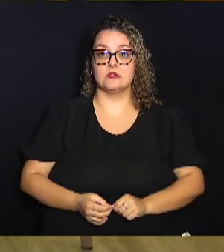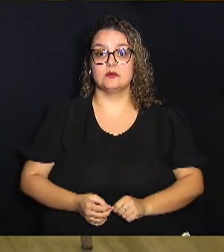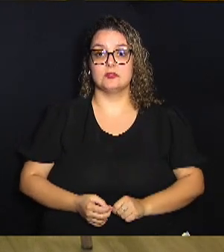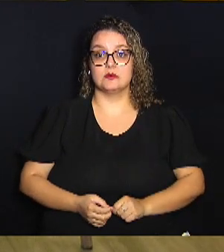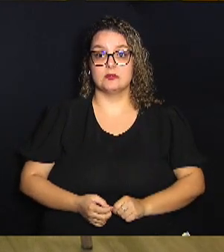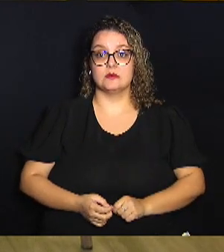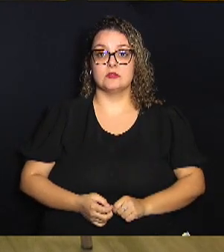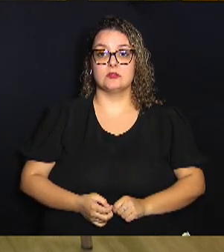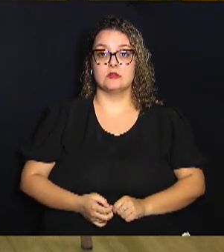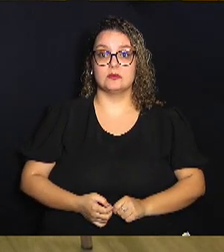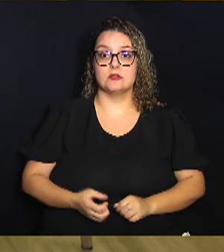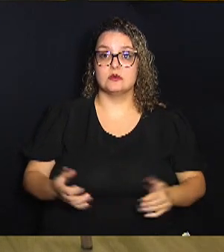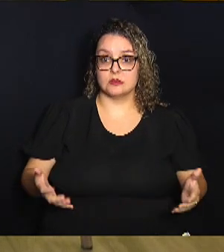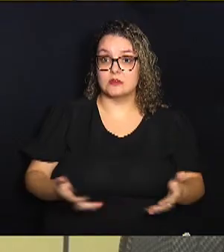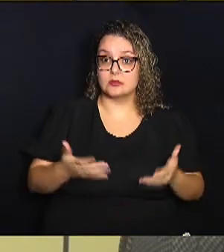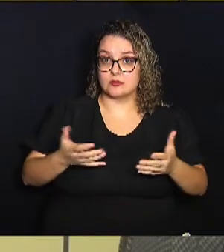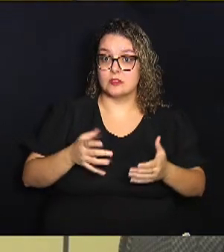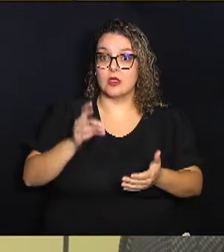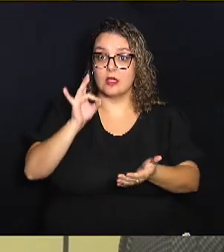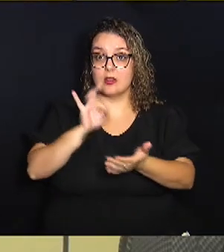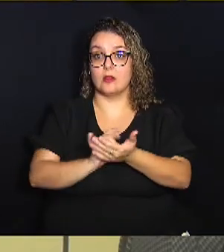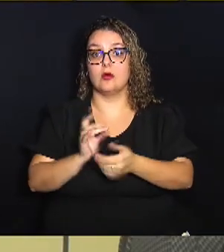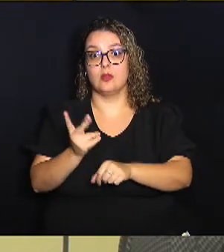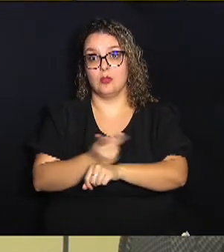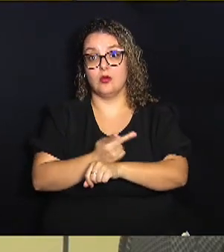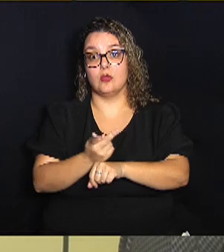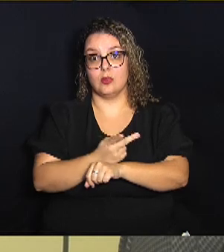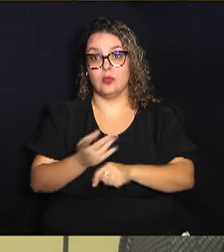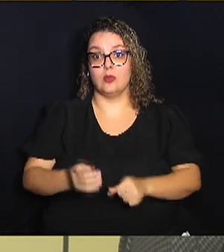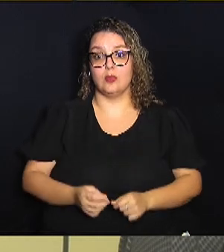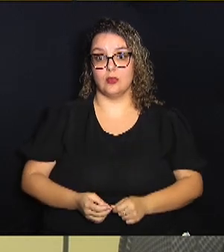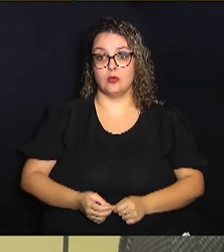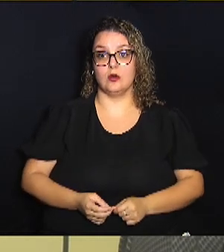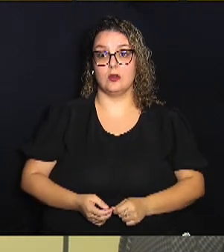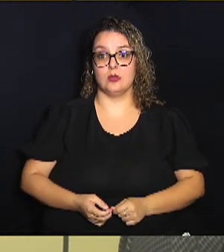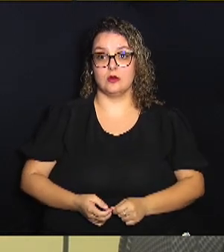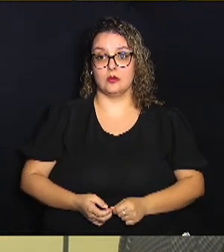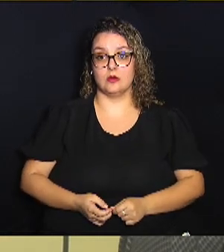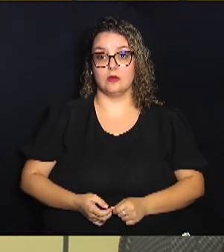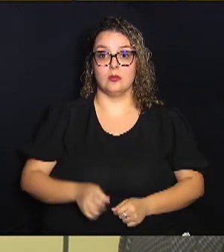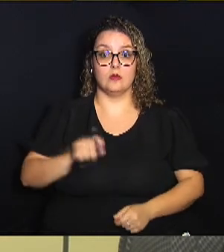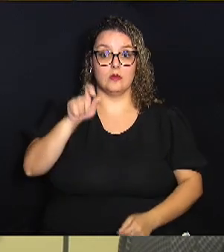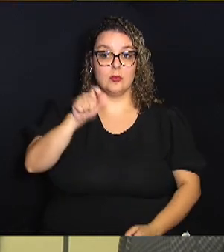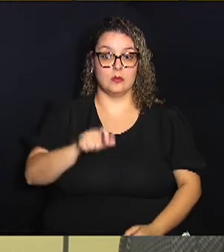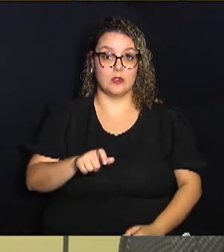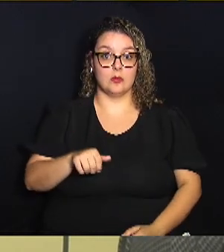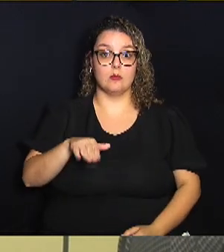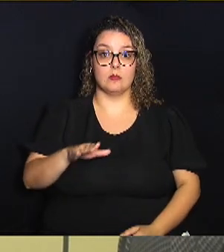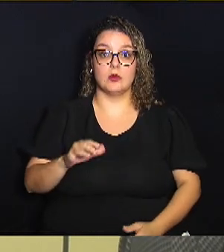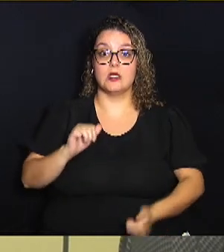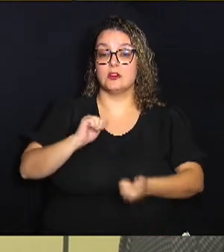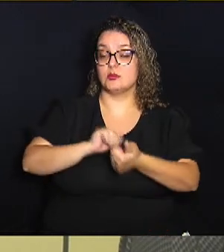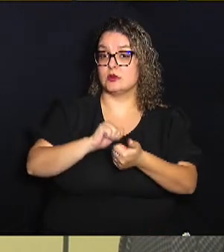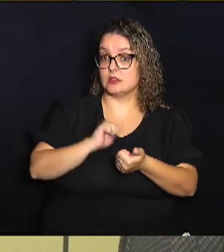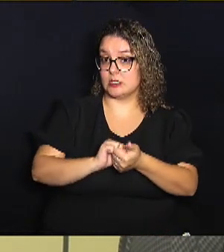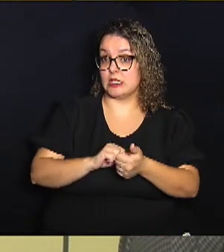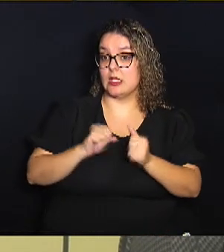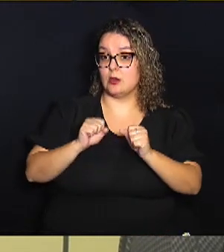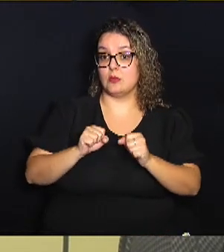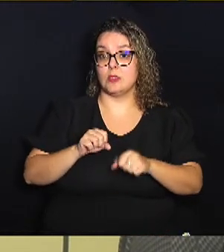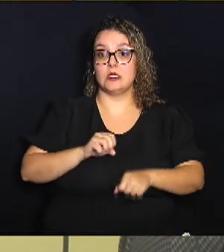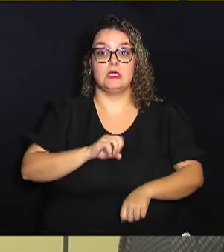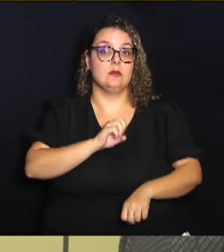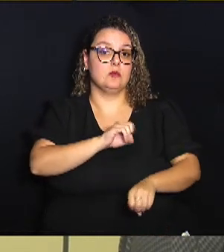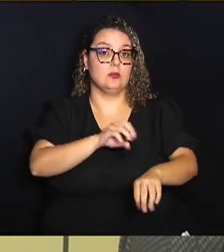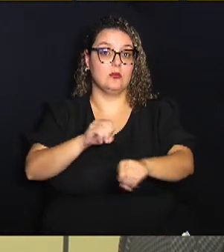é que elas realmente busquem, né, uma pessoa que tenha mais qualificação, para poder ensinar, para